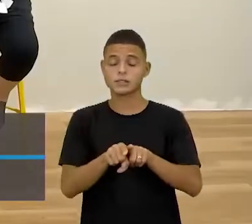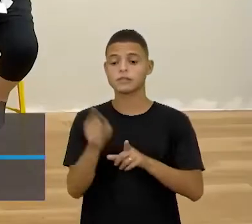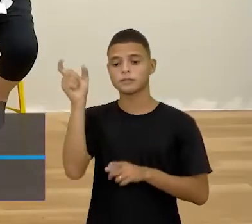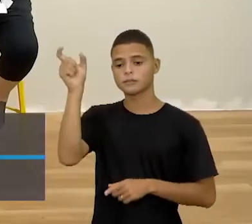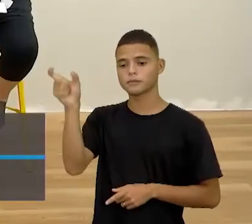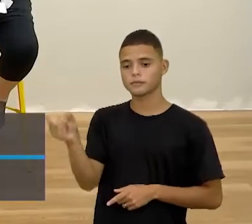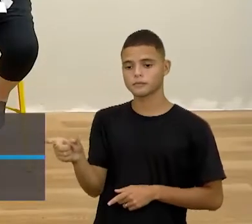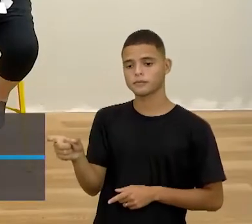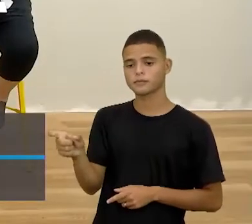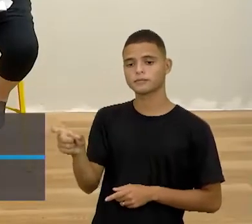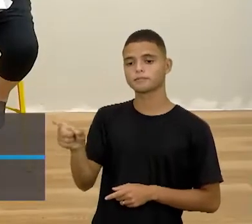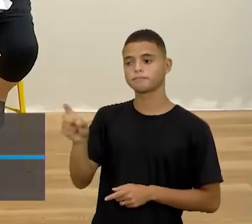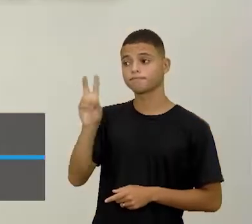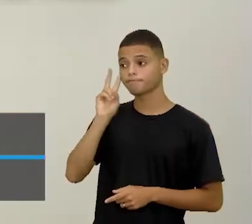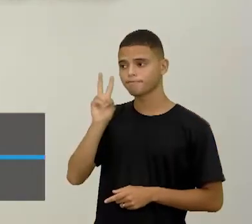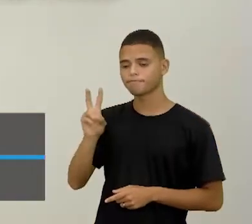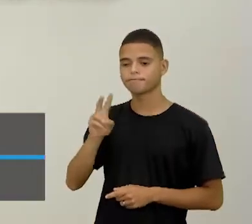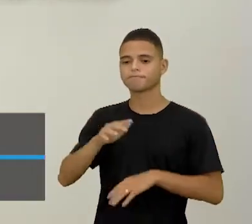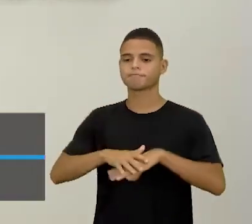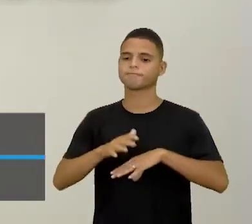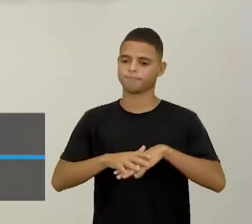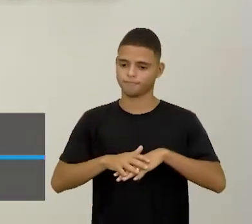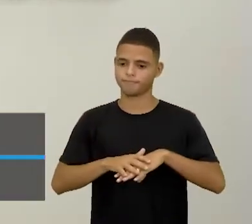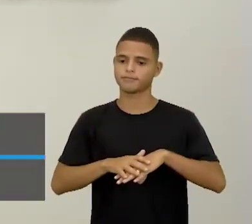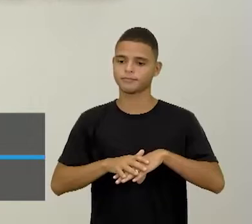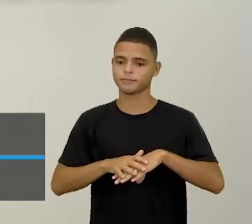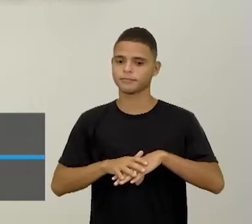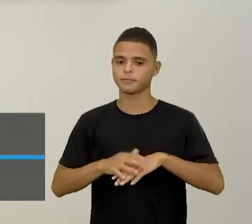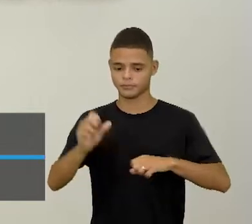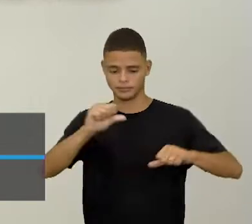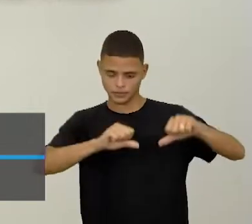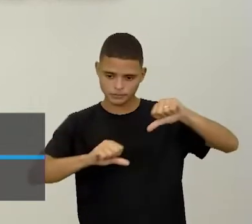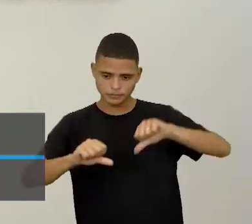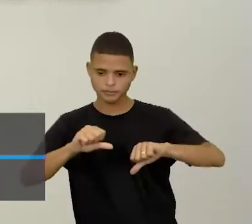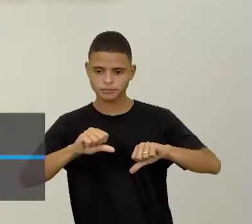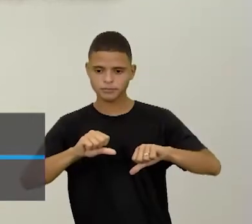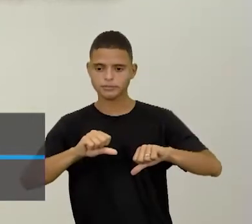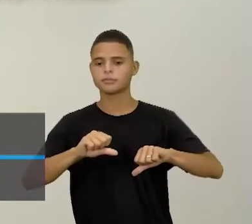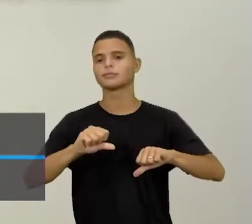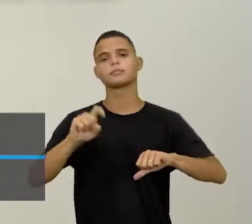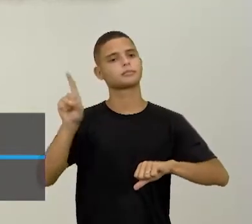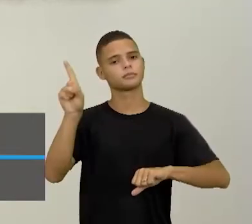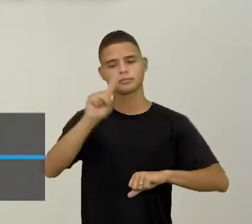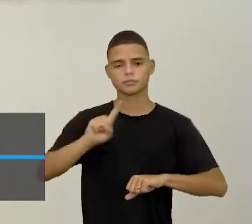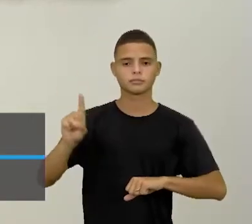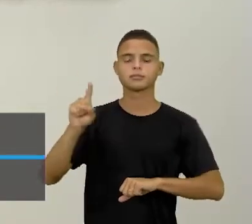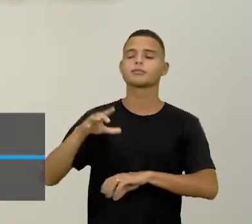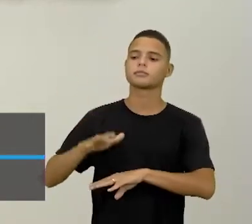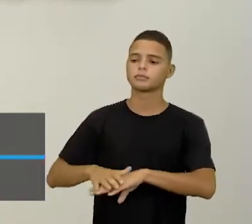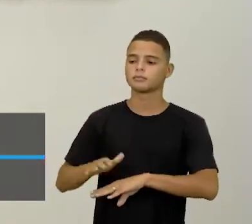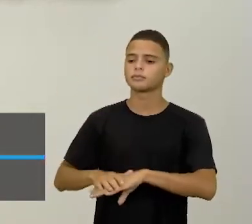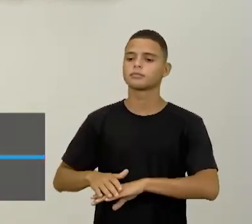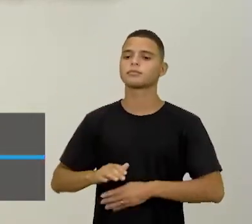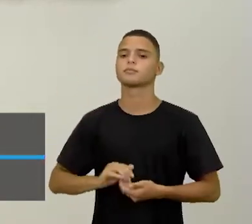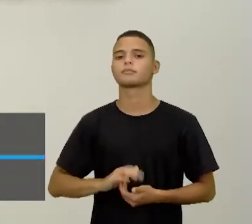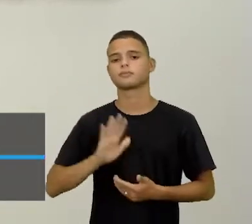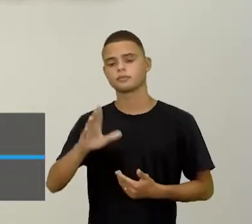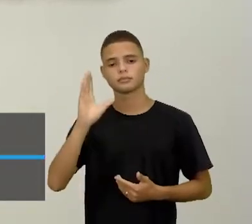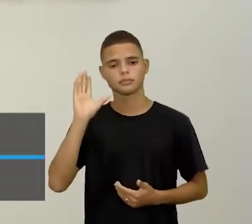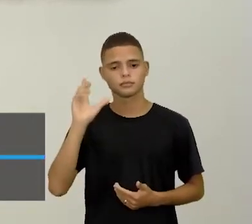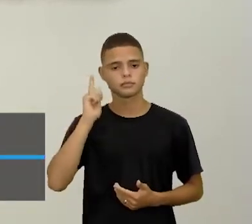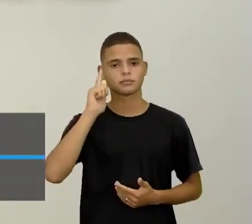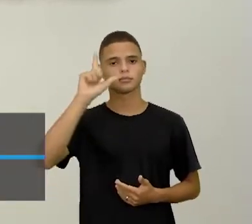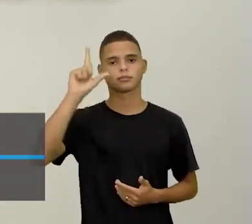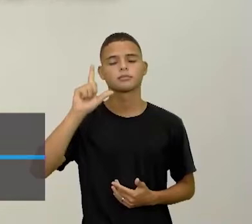descobriu isso sendo matemático. Então, ele não era químico, ele era matemático. Mas ele conseguiu